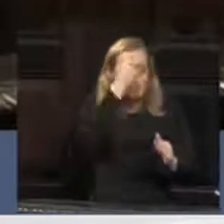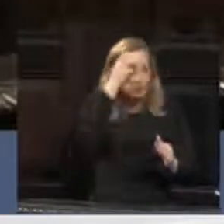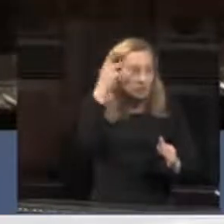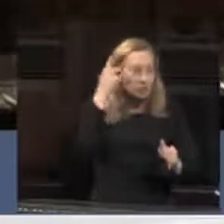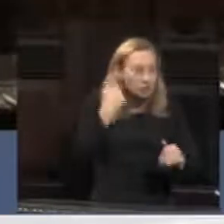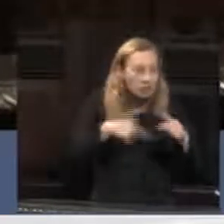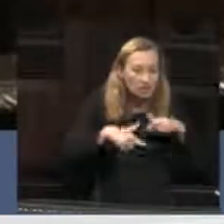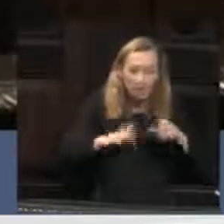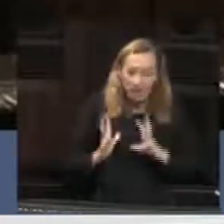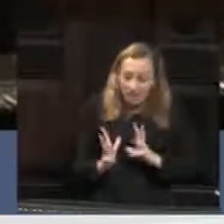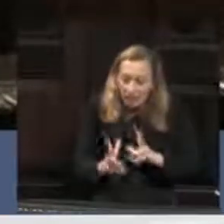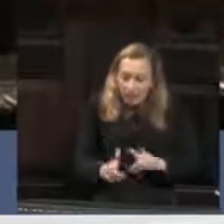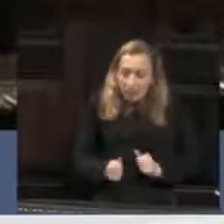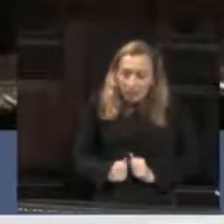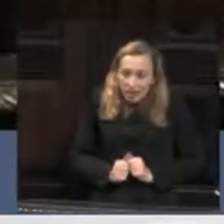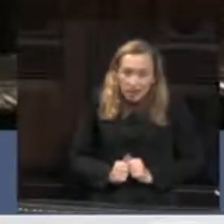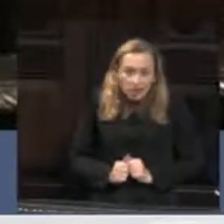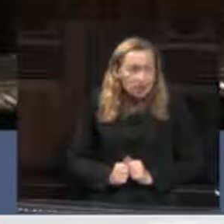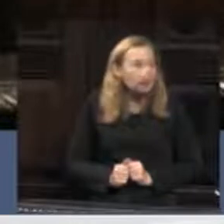posto de trabalho.